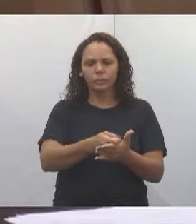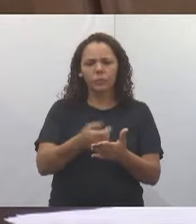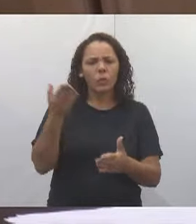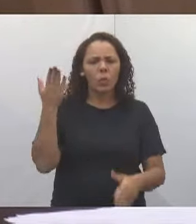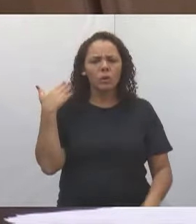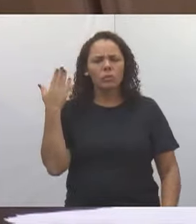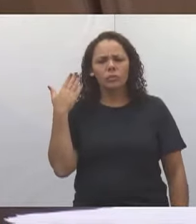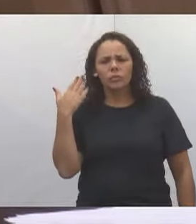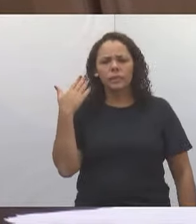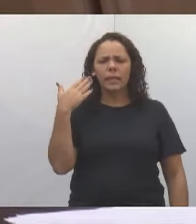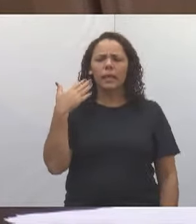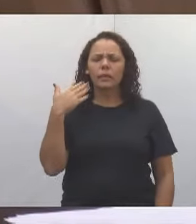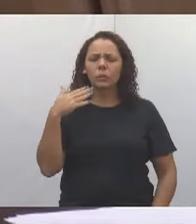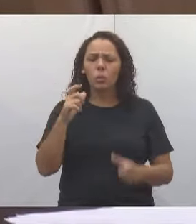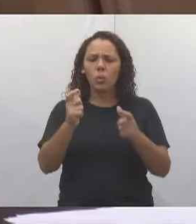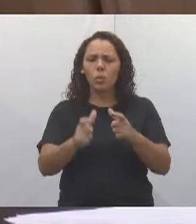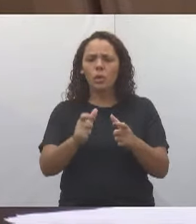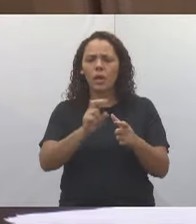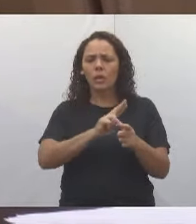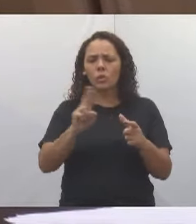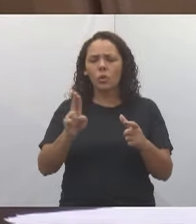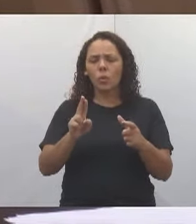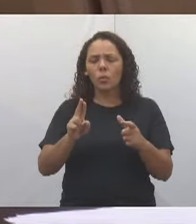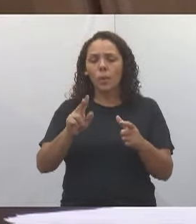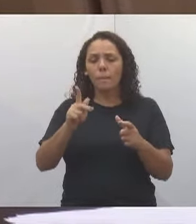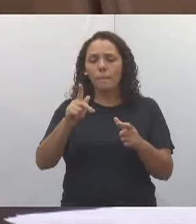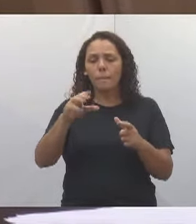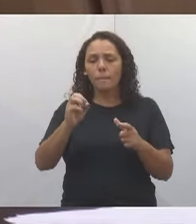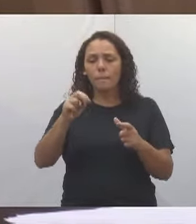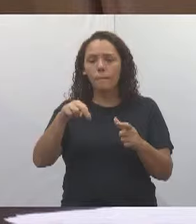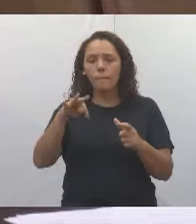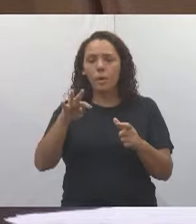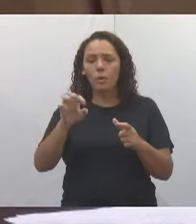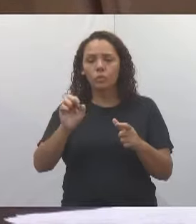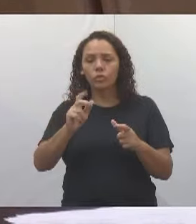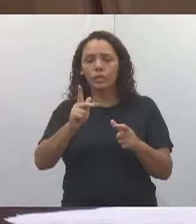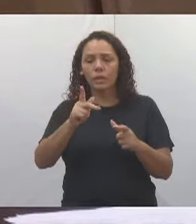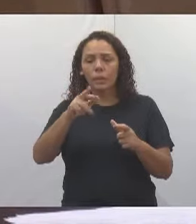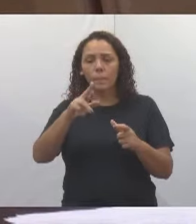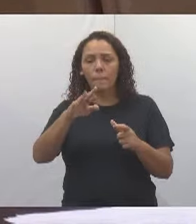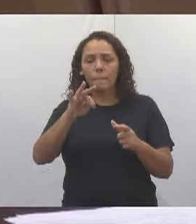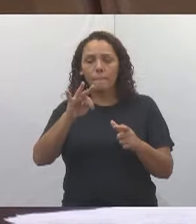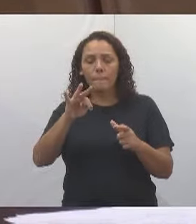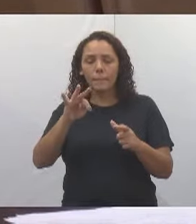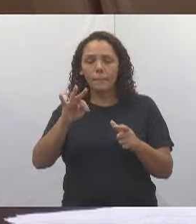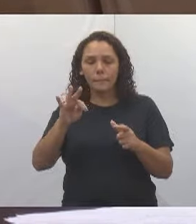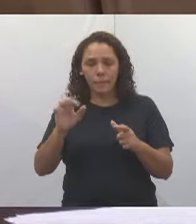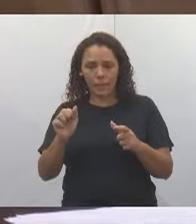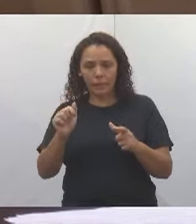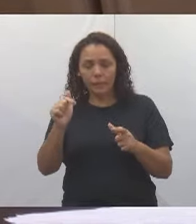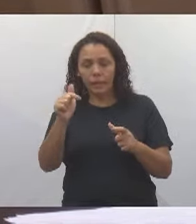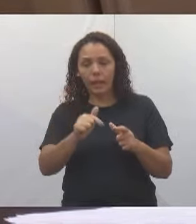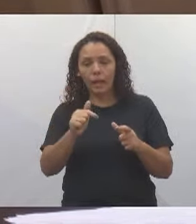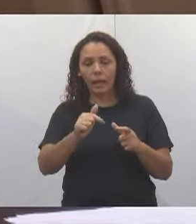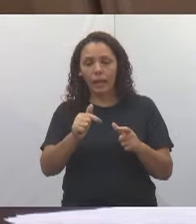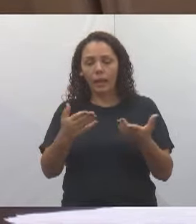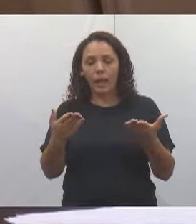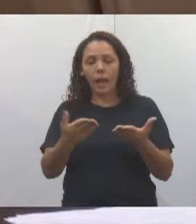Famoso Ponte Preta, se tornou o setor das ambulâncias, uhum. Correto? E recentemente agora, acho que 3 dias